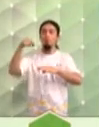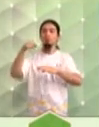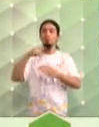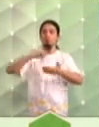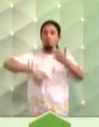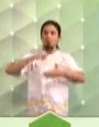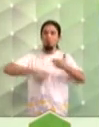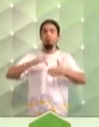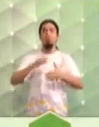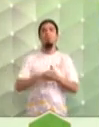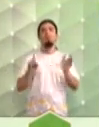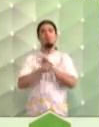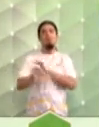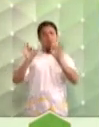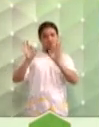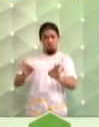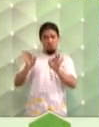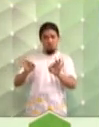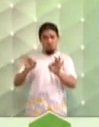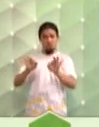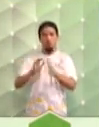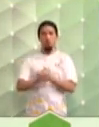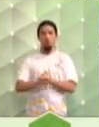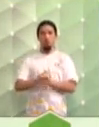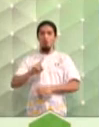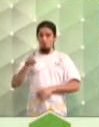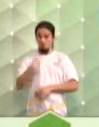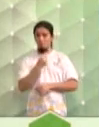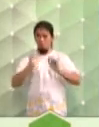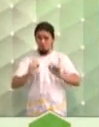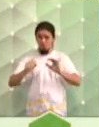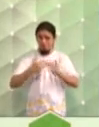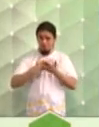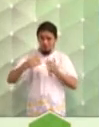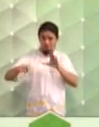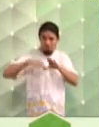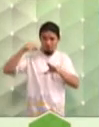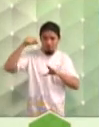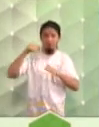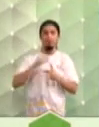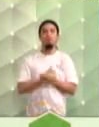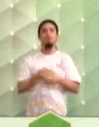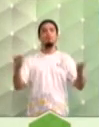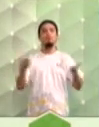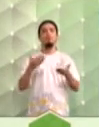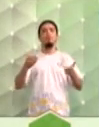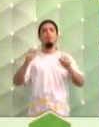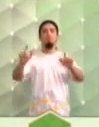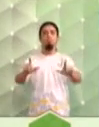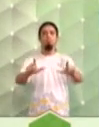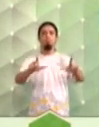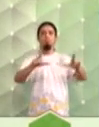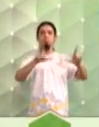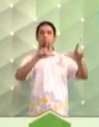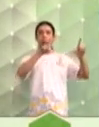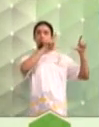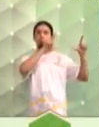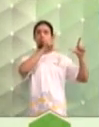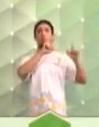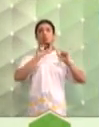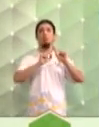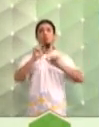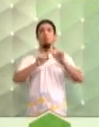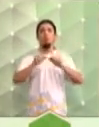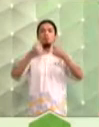certo, Clodoaldo? Tudo podemos certo? Podemos sortear? A gente pode sortear. A gente vai encher a tela agora. Você que está acompanhando aqui rapidinho. Só explicar para você